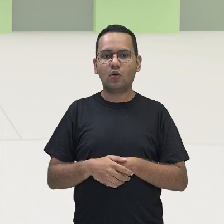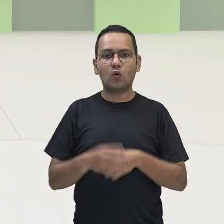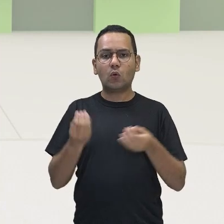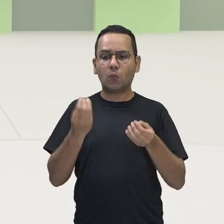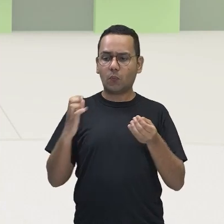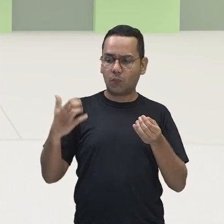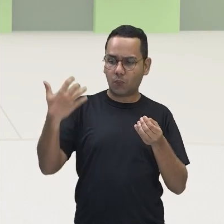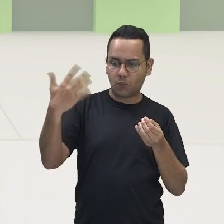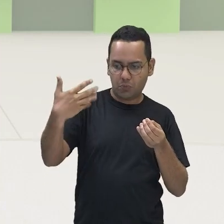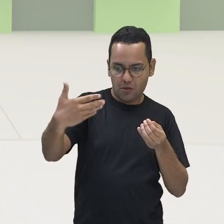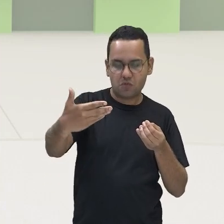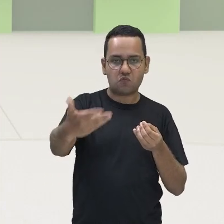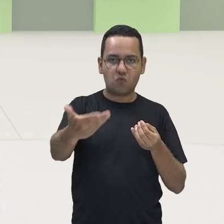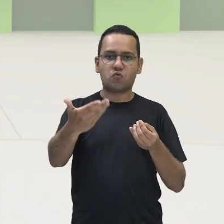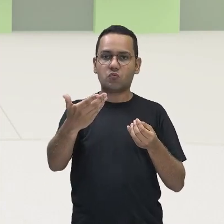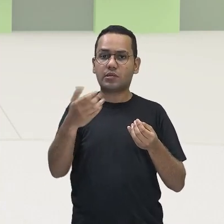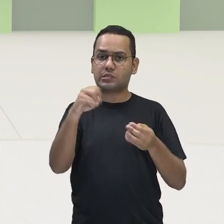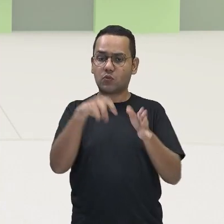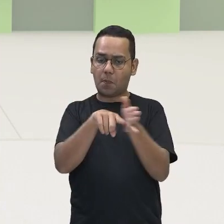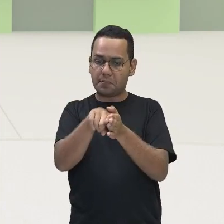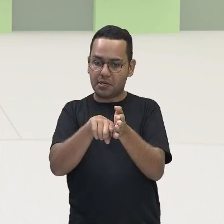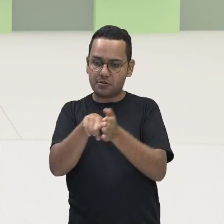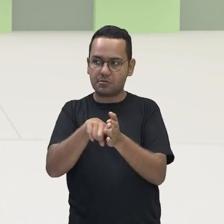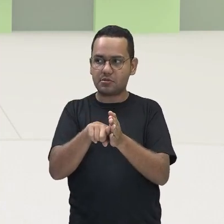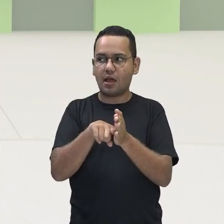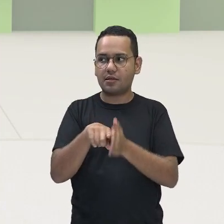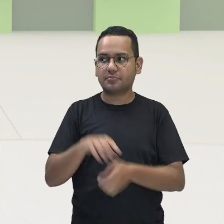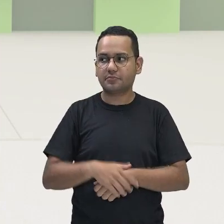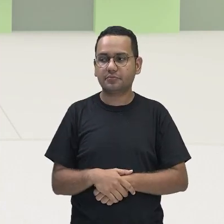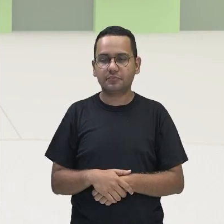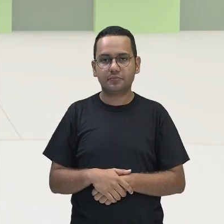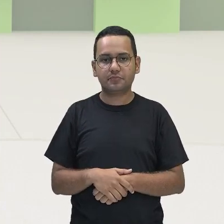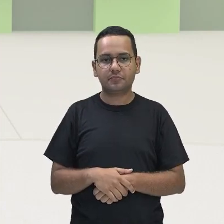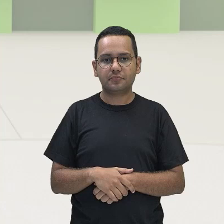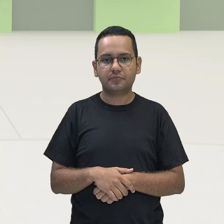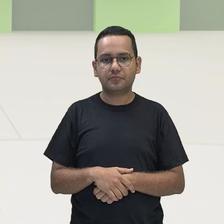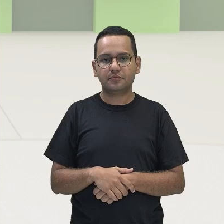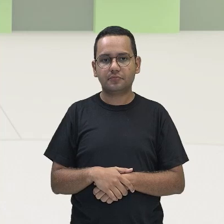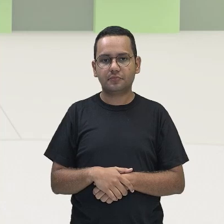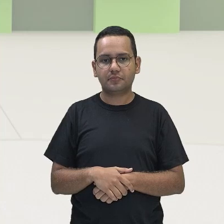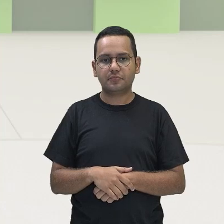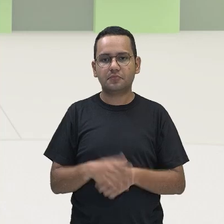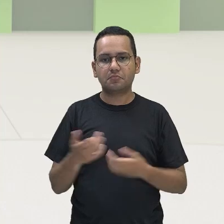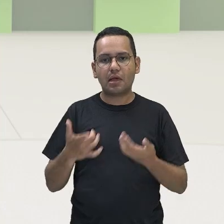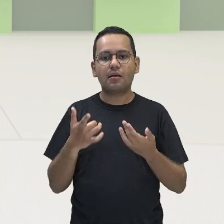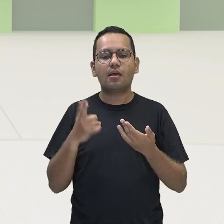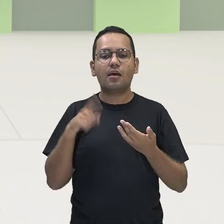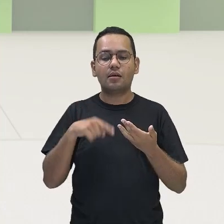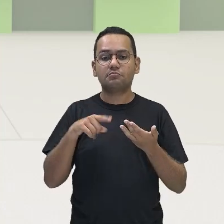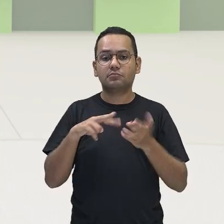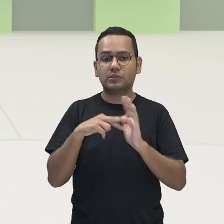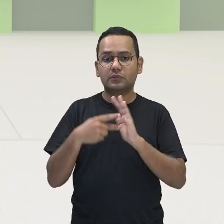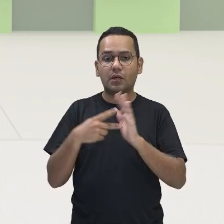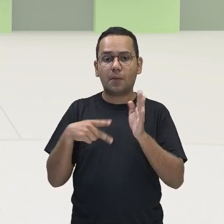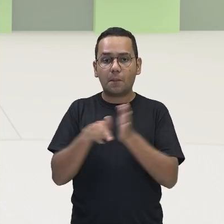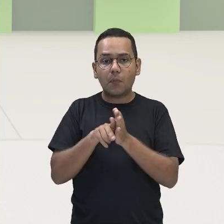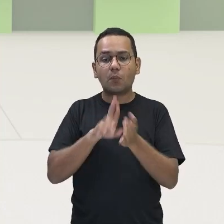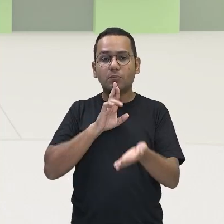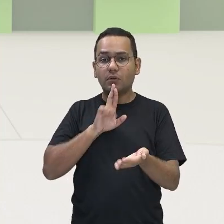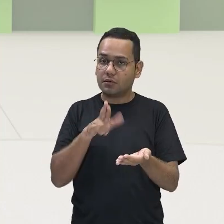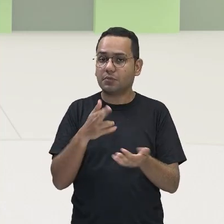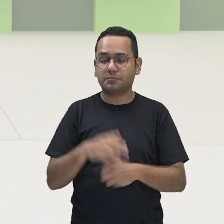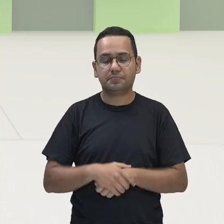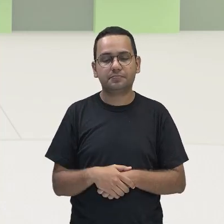caminho. Então, é essa possível explicação do resultado que significa hipótese,